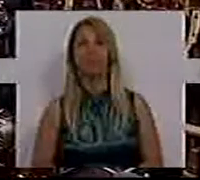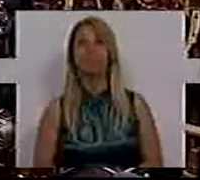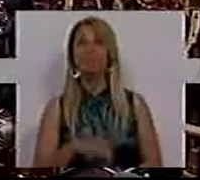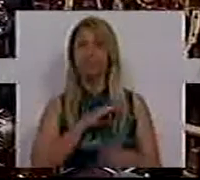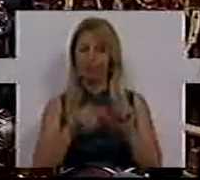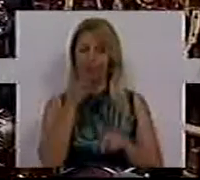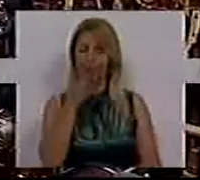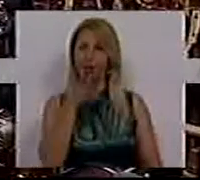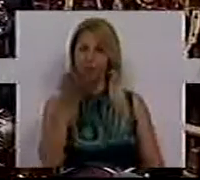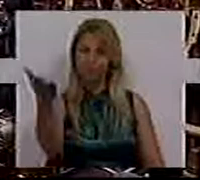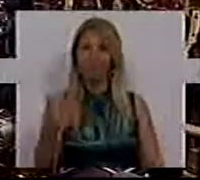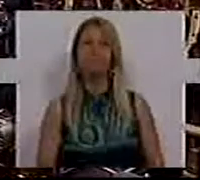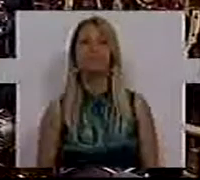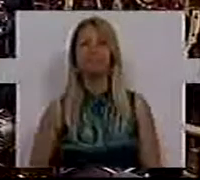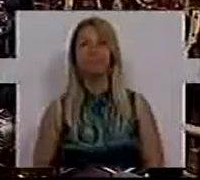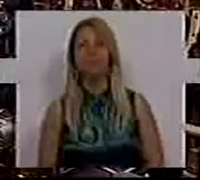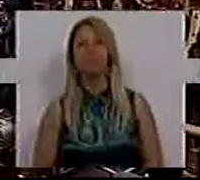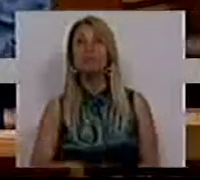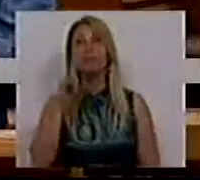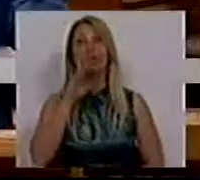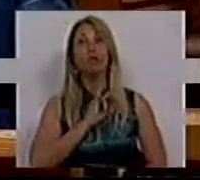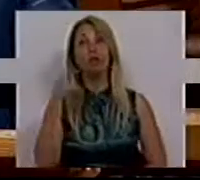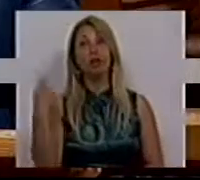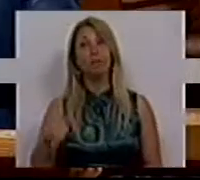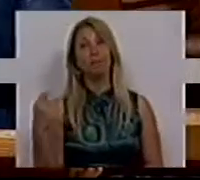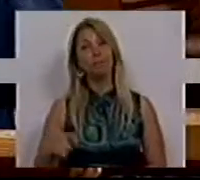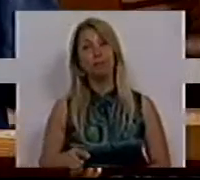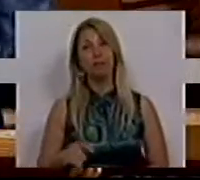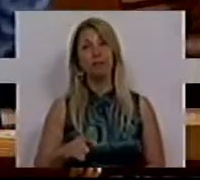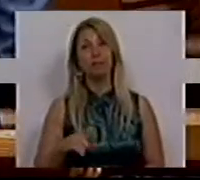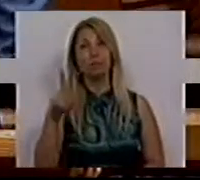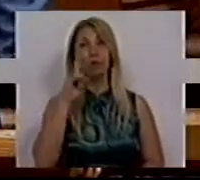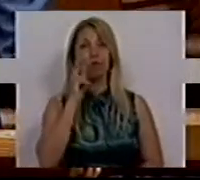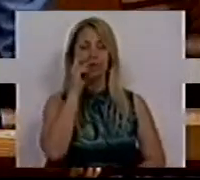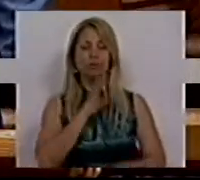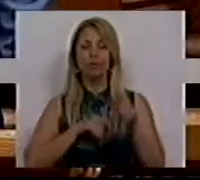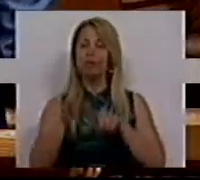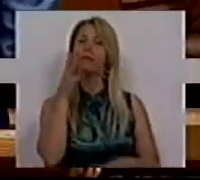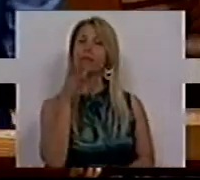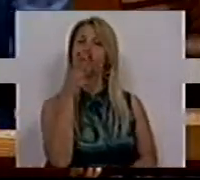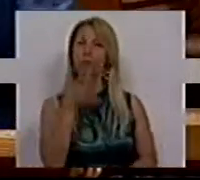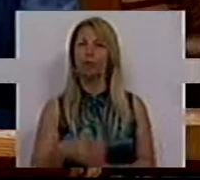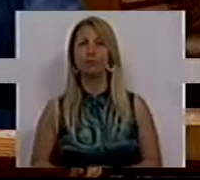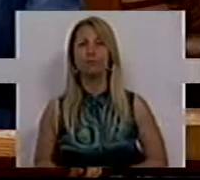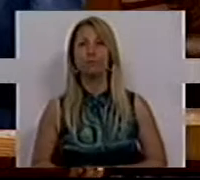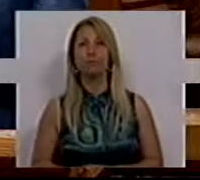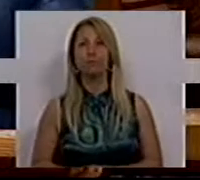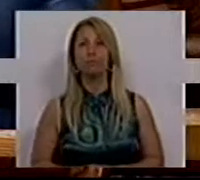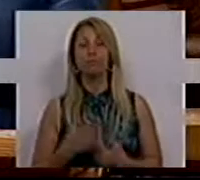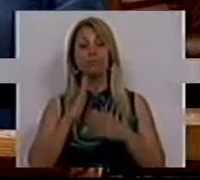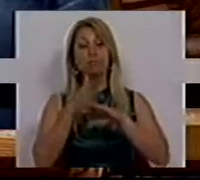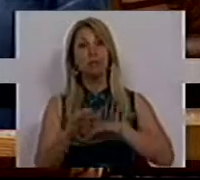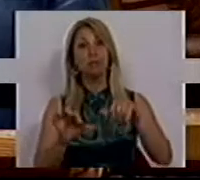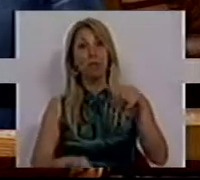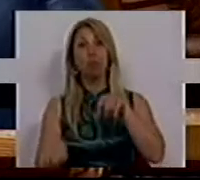Sr. Deputado, tem a palavra. Senhora Presidente, senhoras e senhores deputados, a